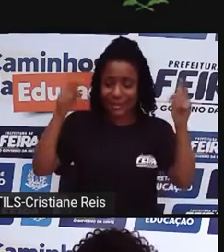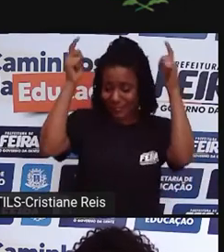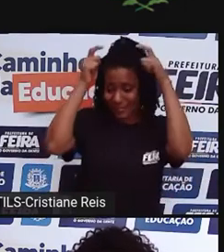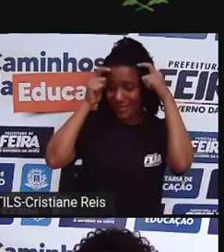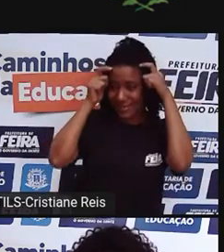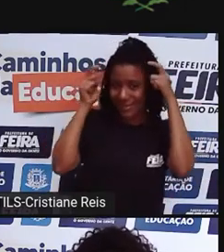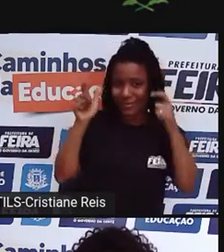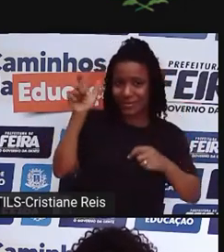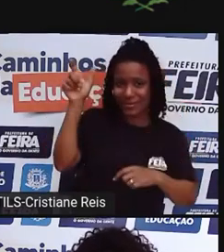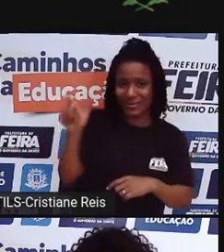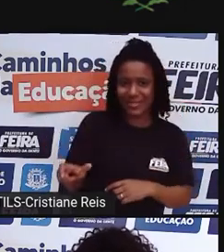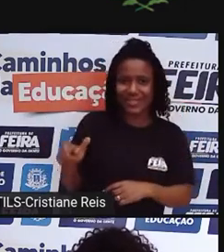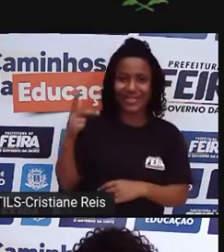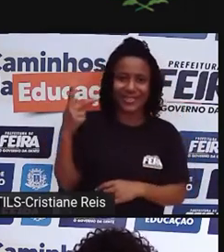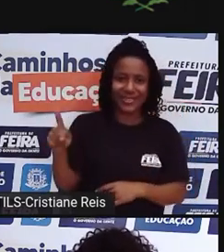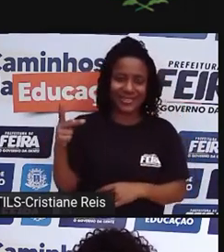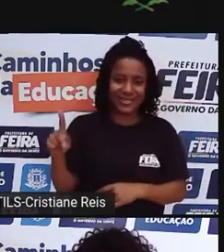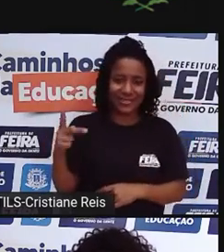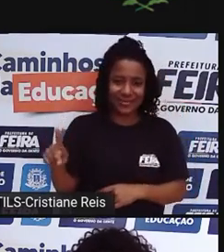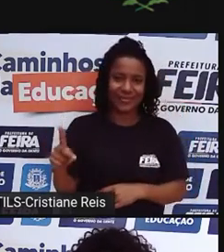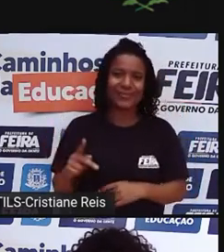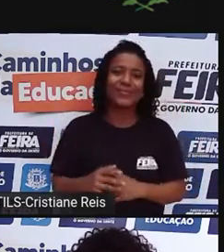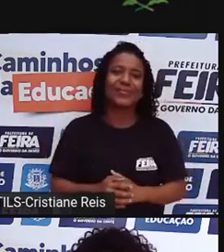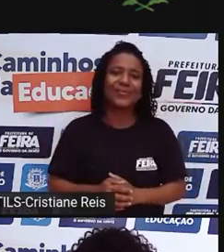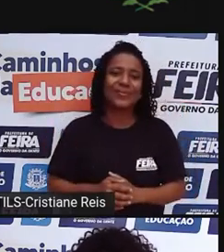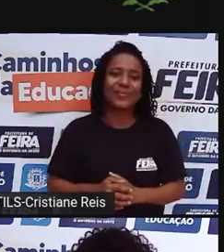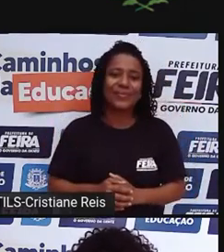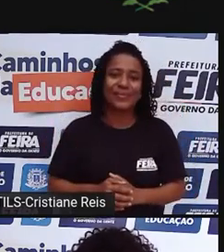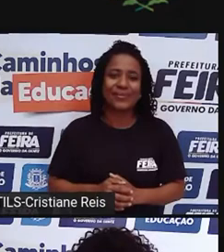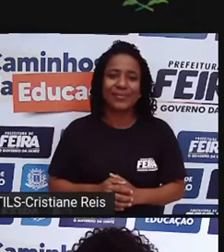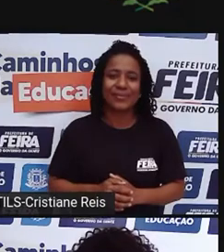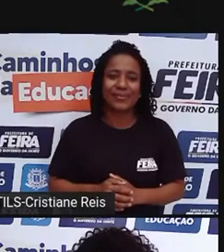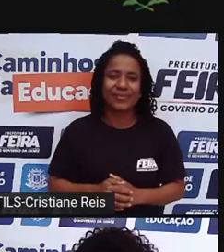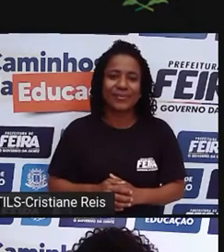E é um filme tão lindo, tão cativante.